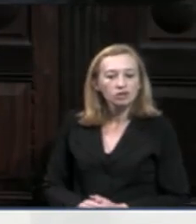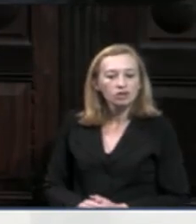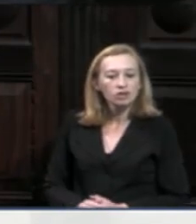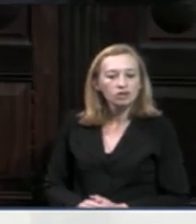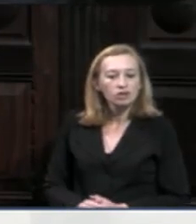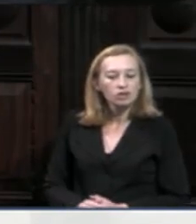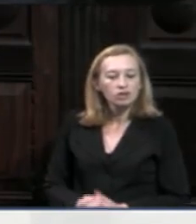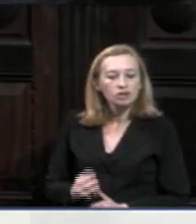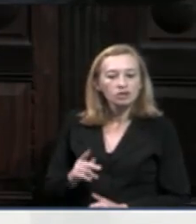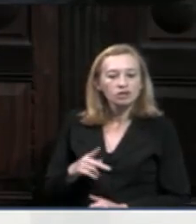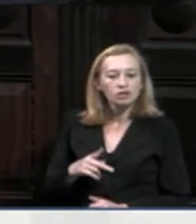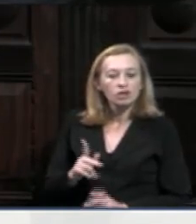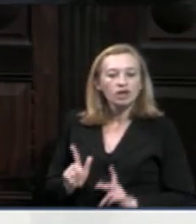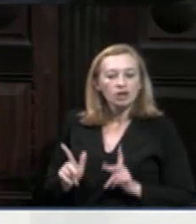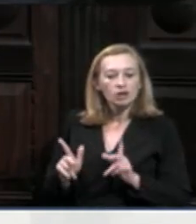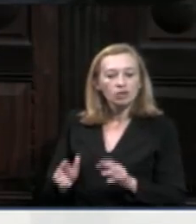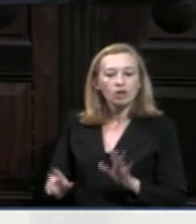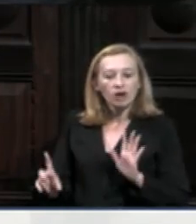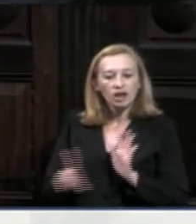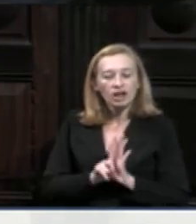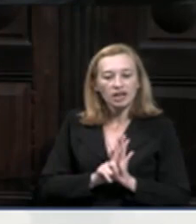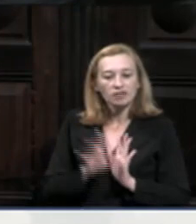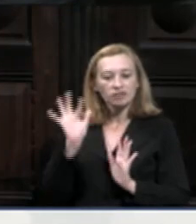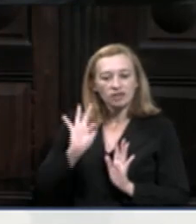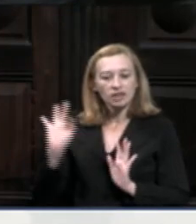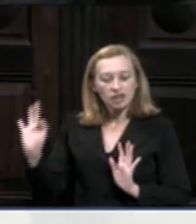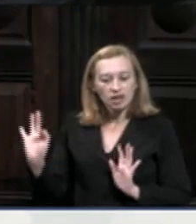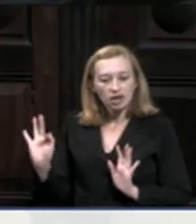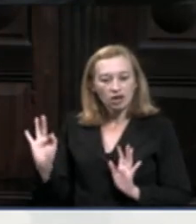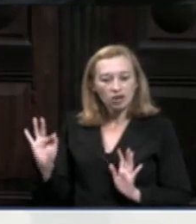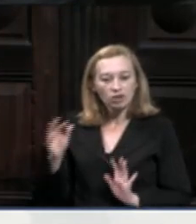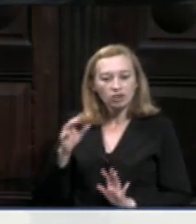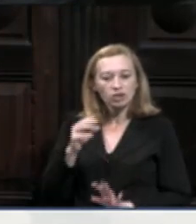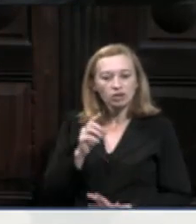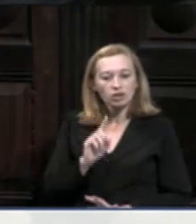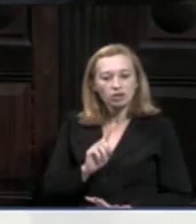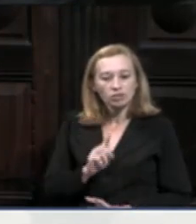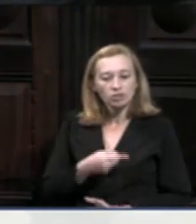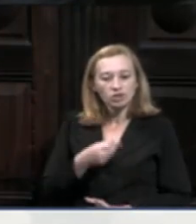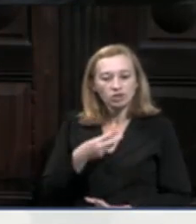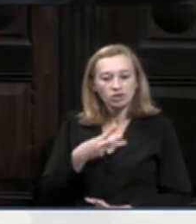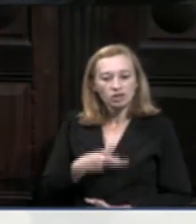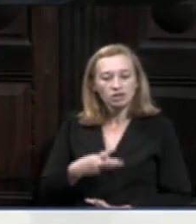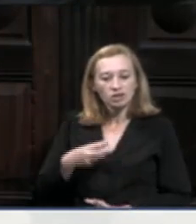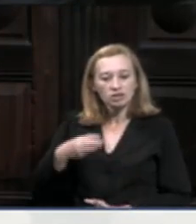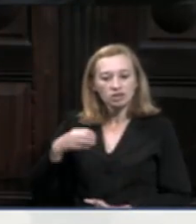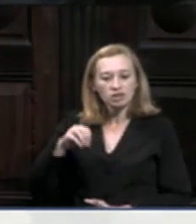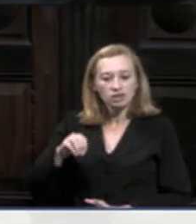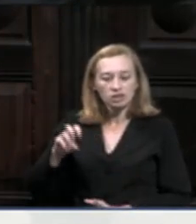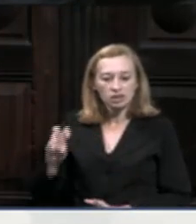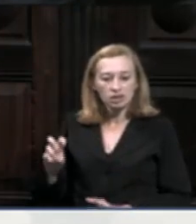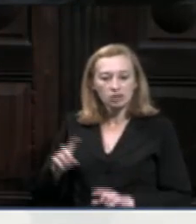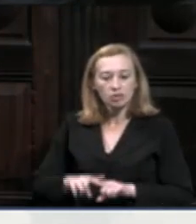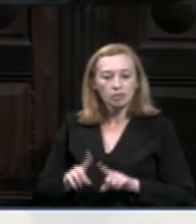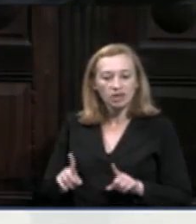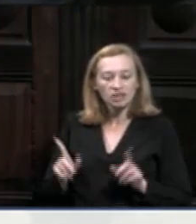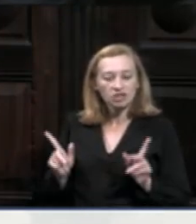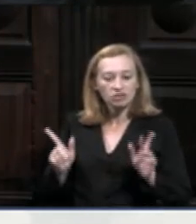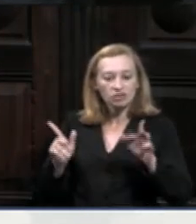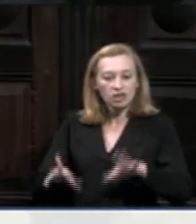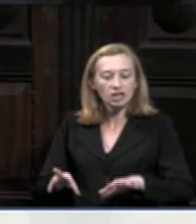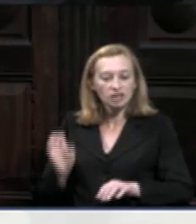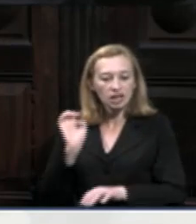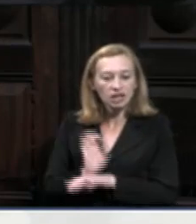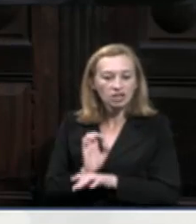Lei Federal 12.305, mas não levou em conta, e por isso eu emendei, né, a lei estadual, que definiu a política estadual